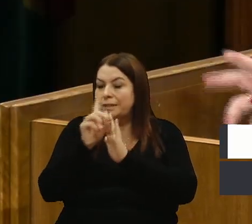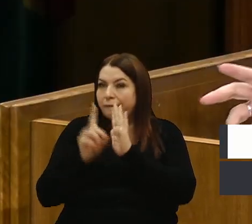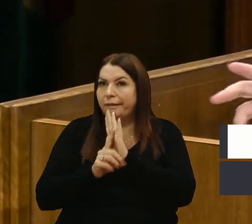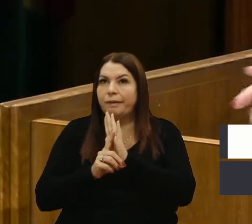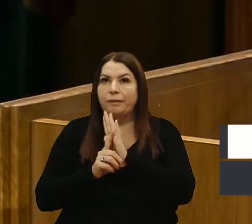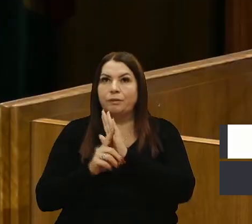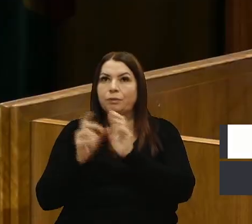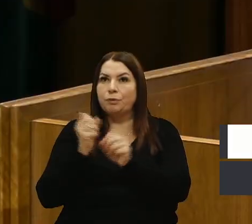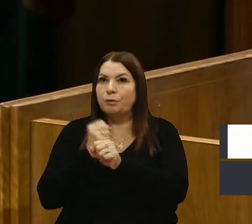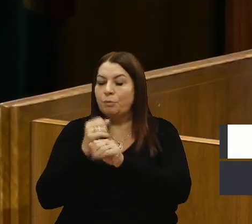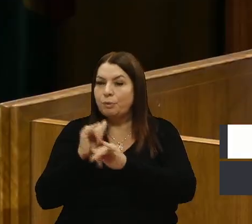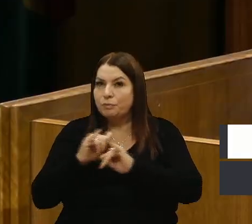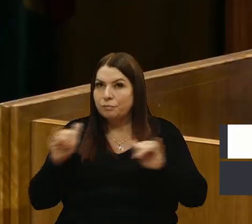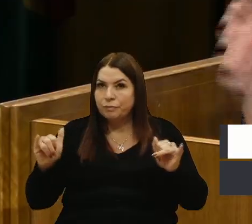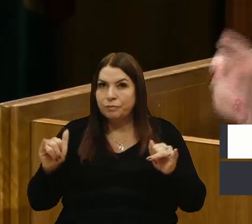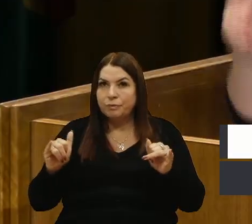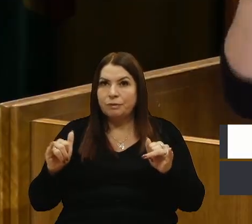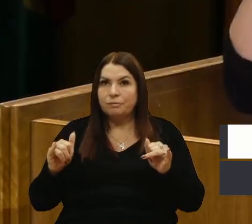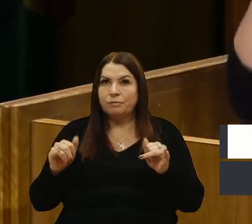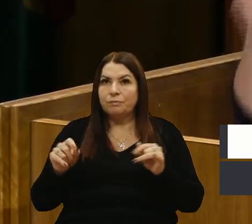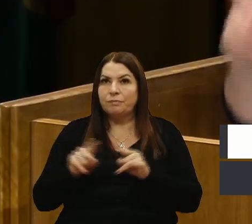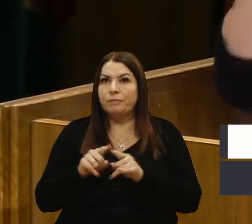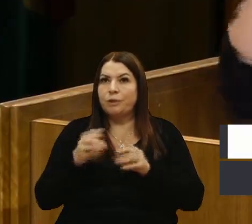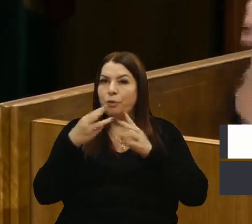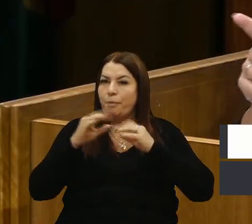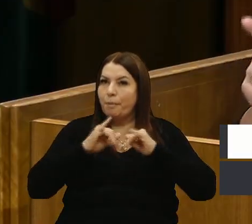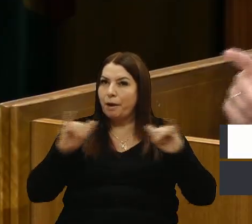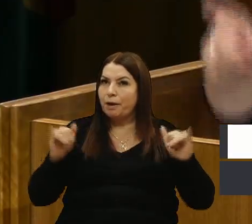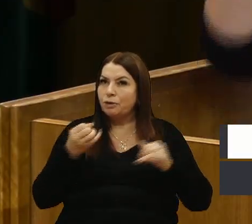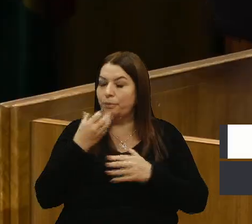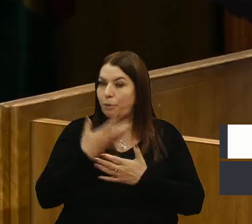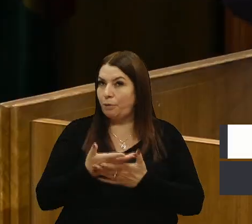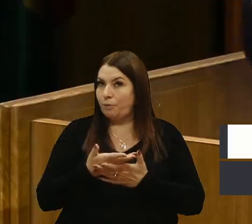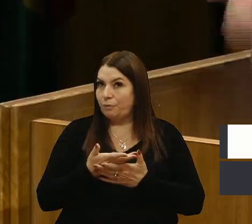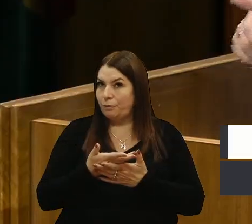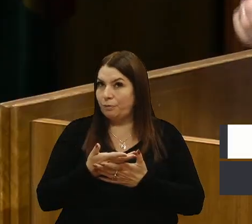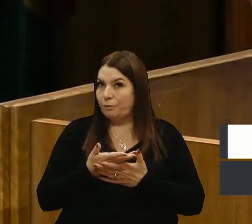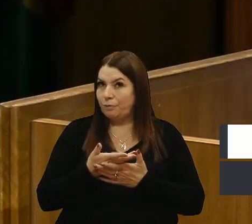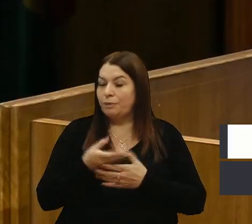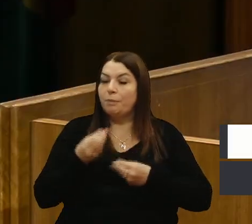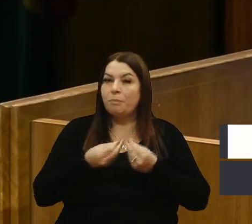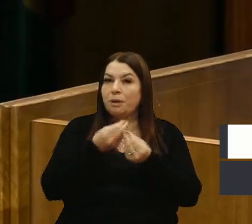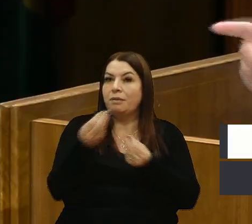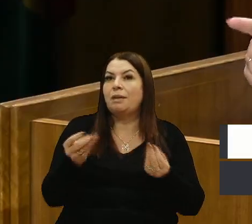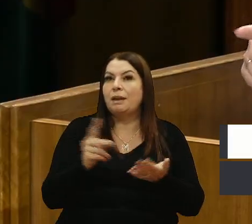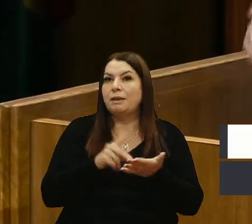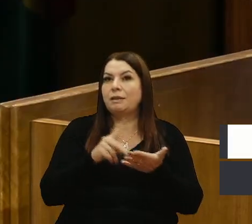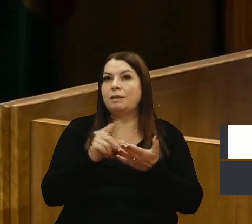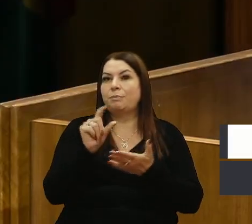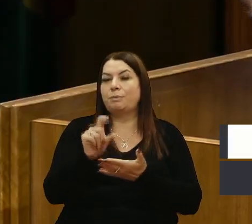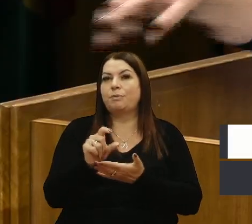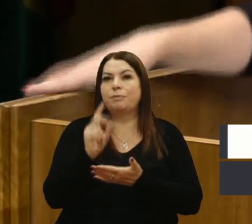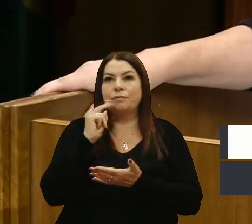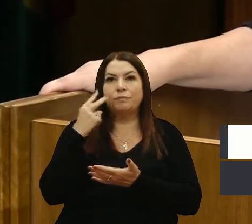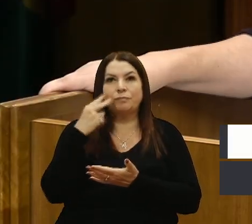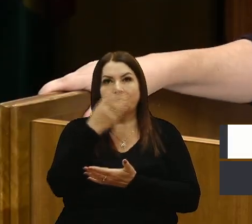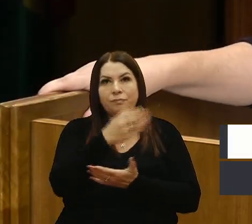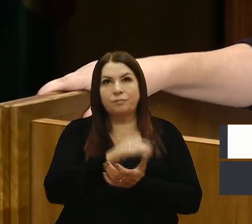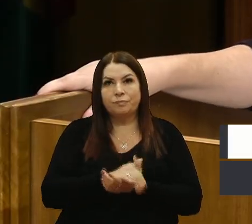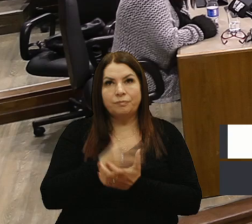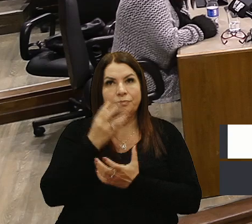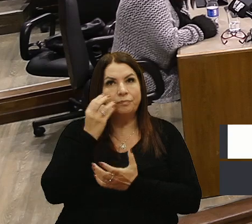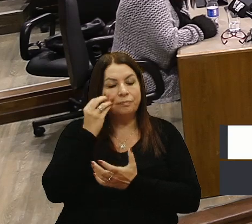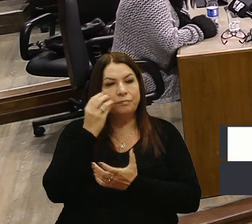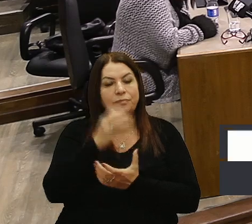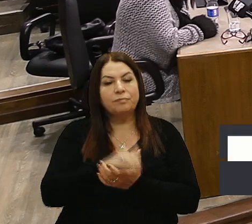nas obras anunciadas. O marketing é muito bom, mas a entrega é pouca. Seu à parte, vereador